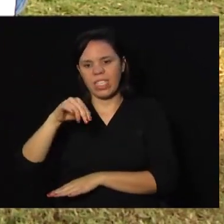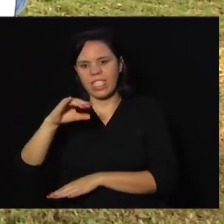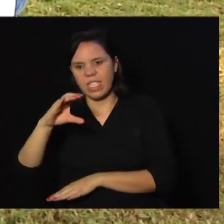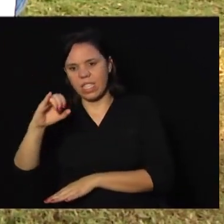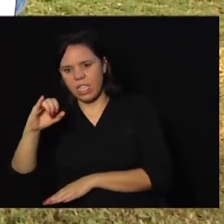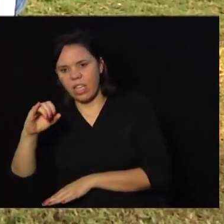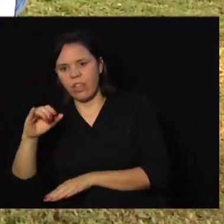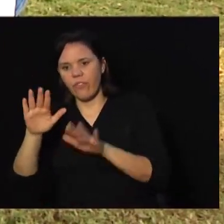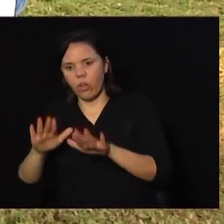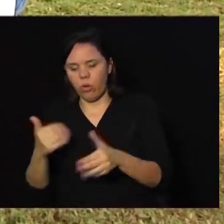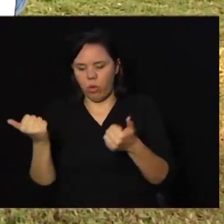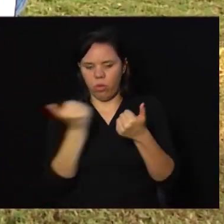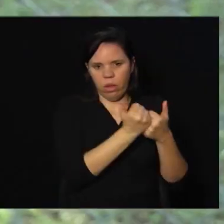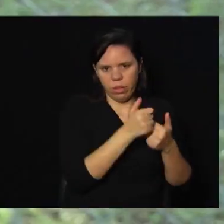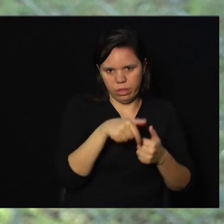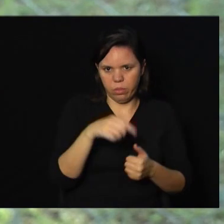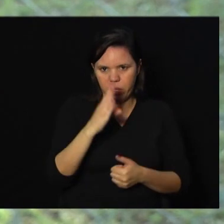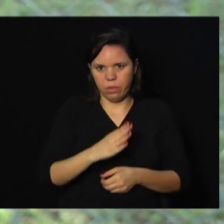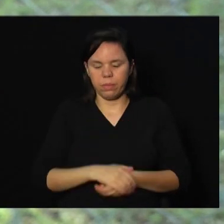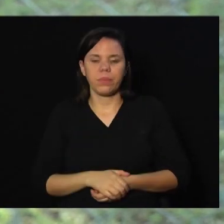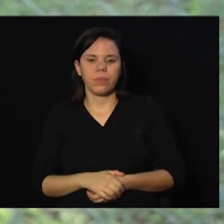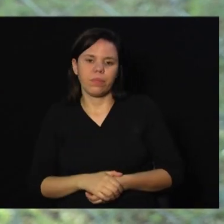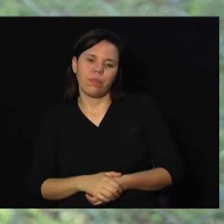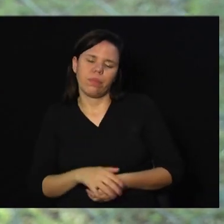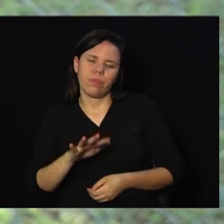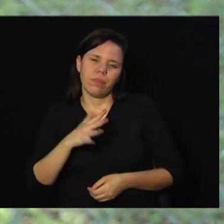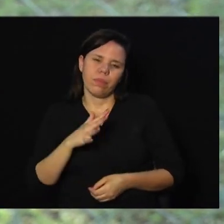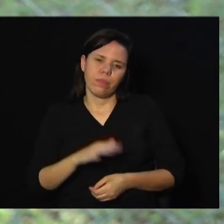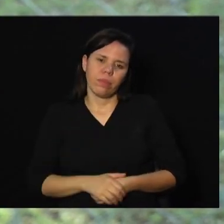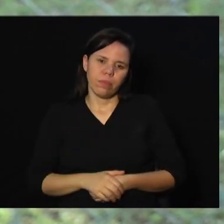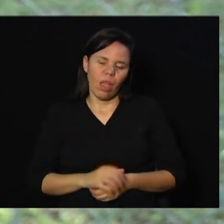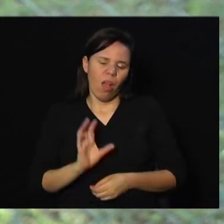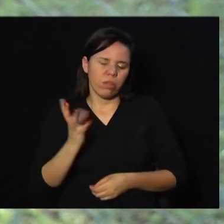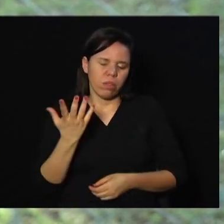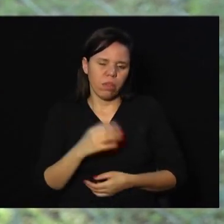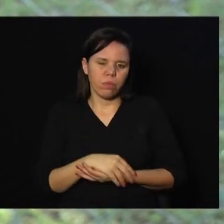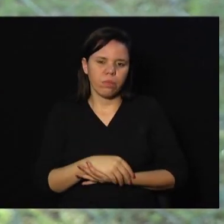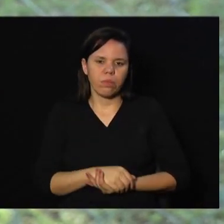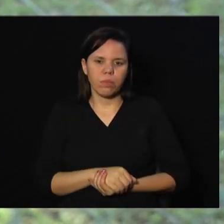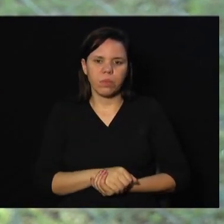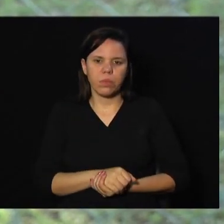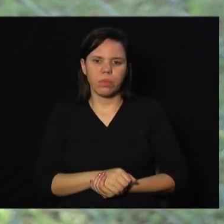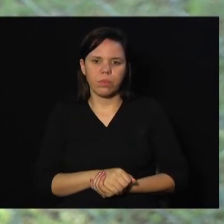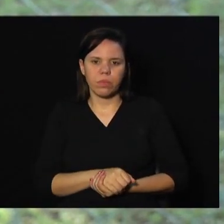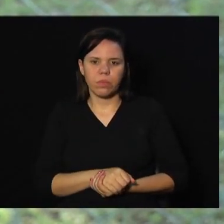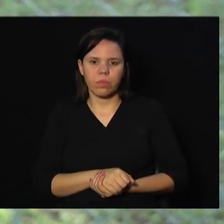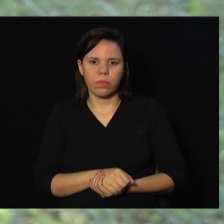Então, foi mais ou menos isso que aconteceu. Mas